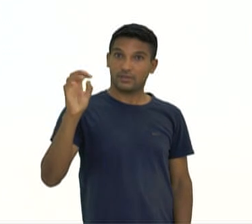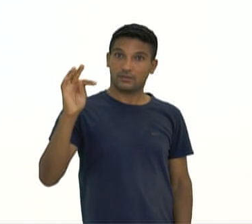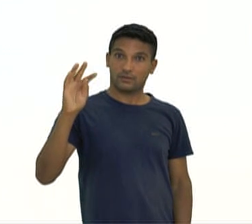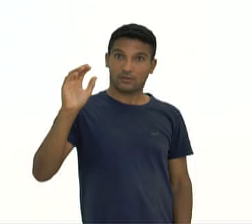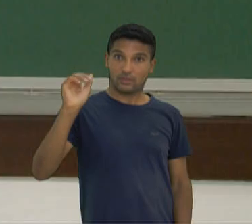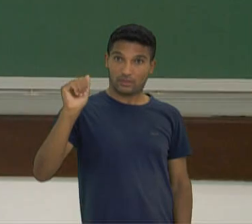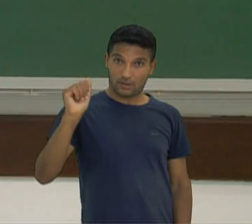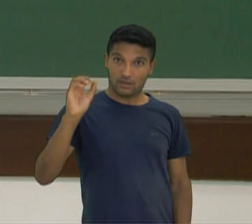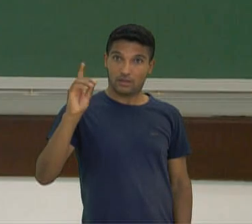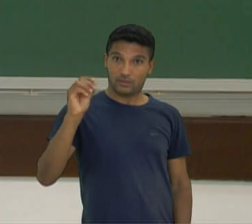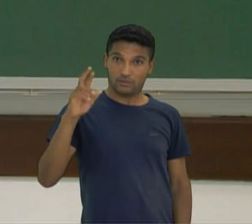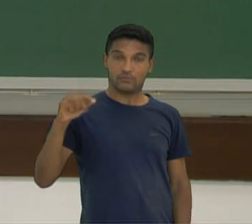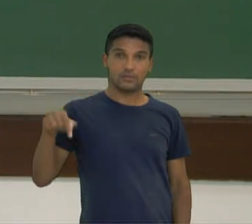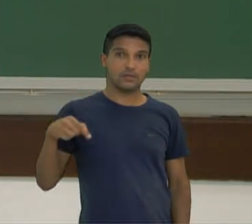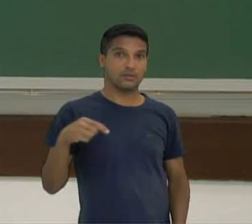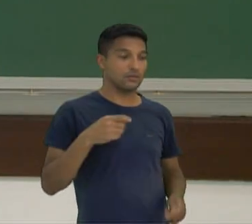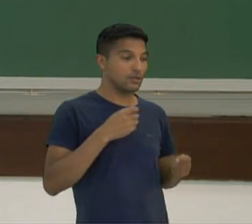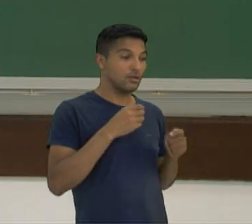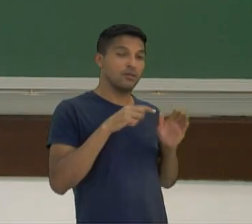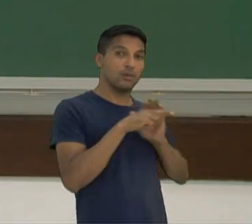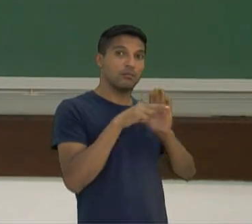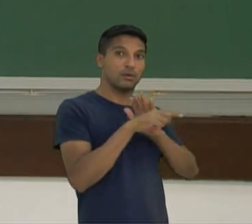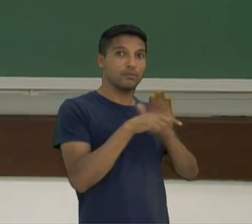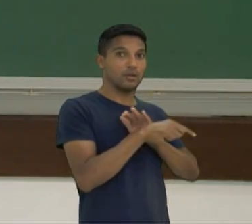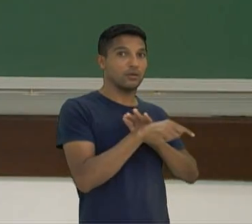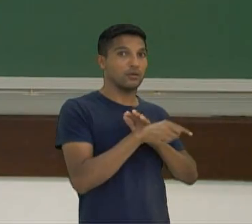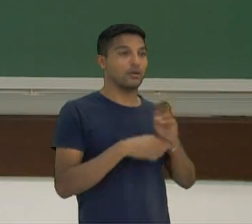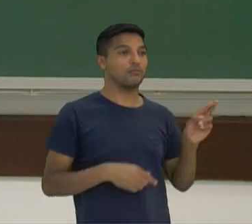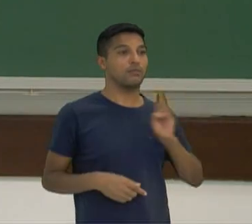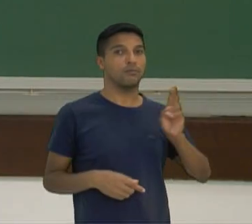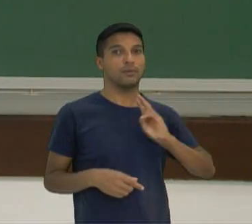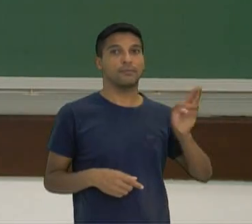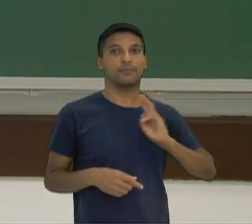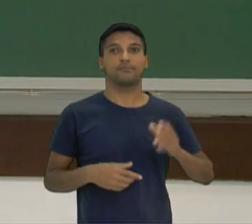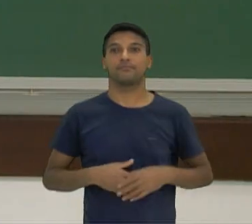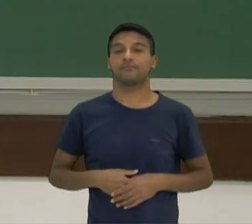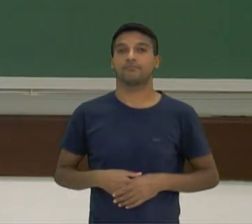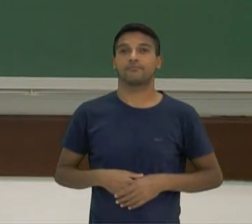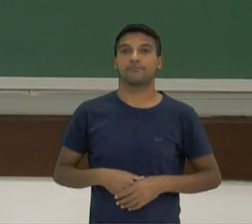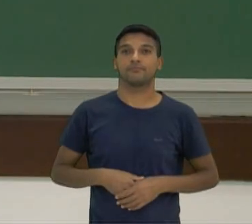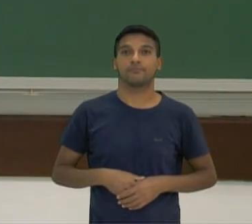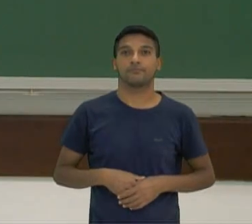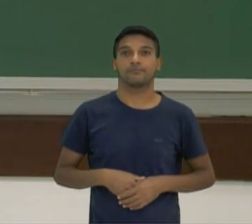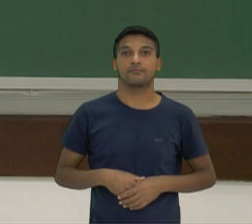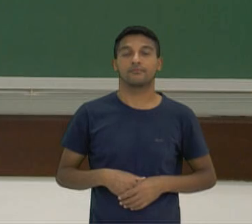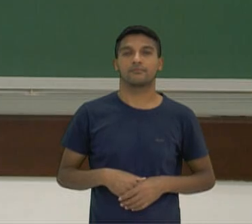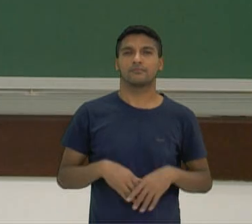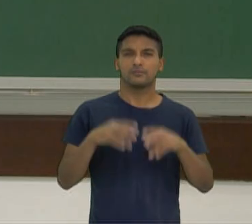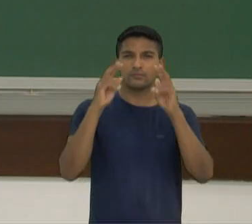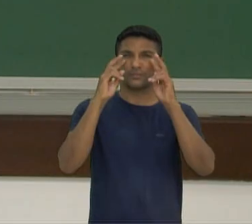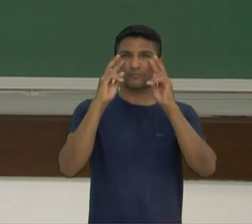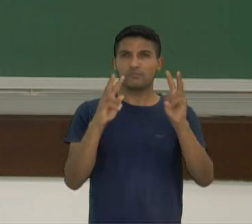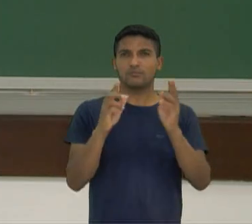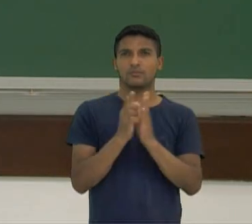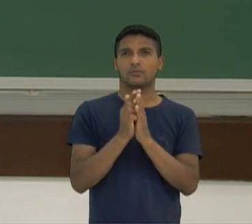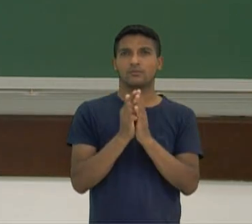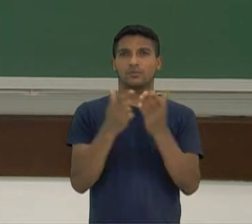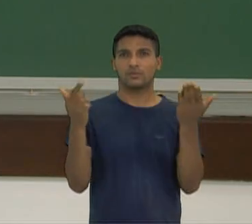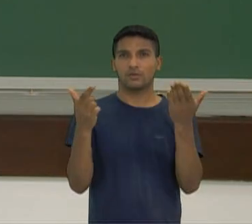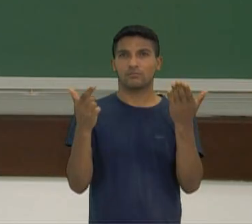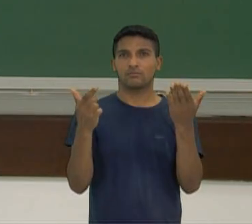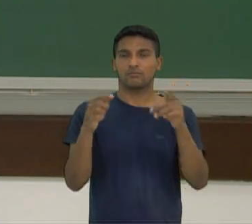você se interessa, de alguém que você admira, segue, enfim, aquela entrevista escrita, antes